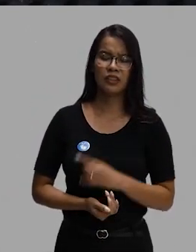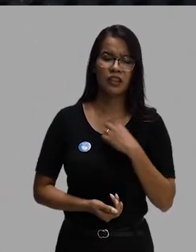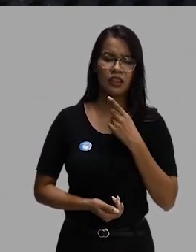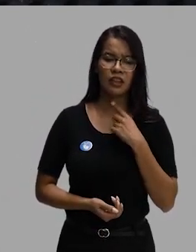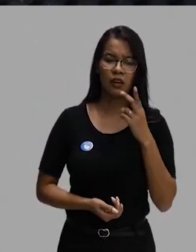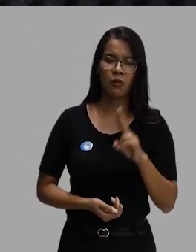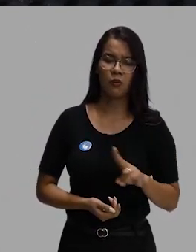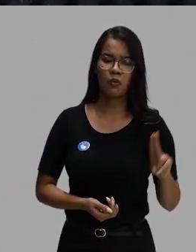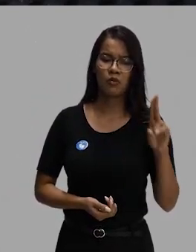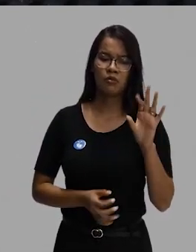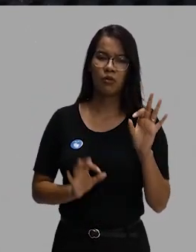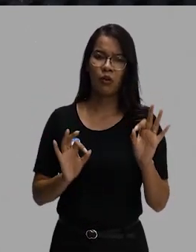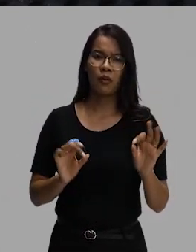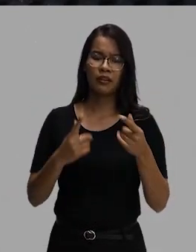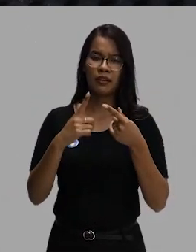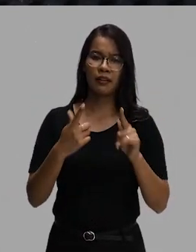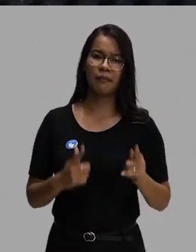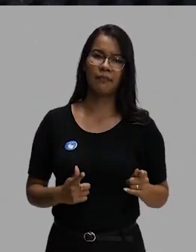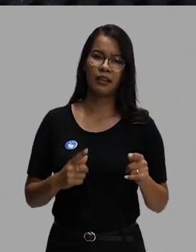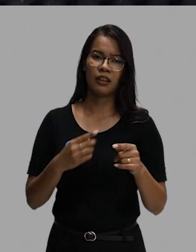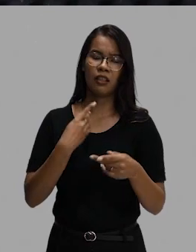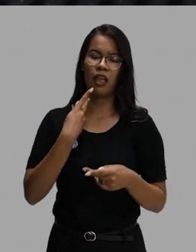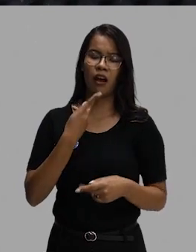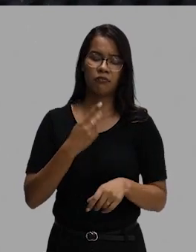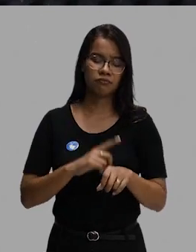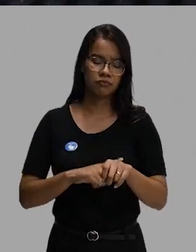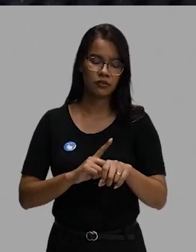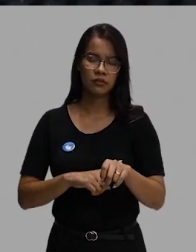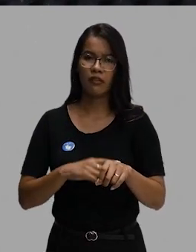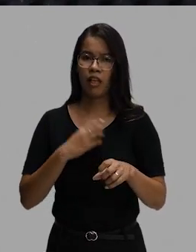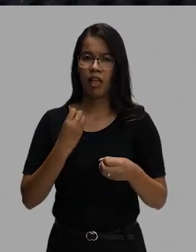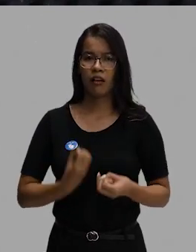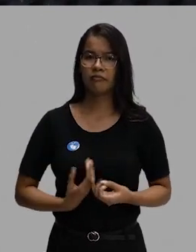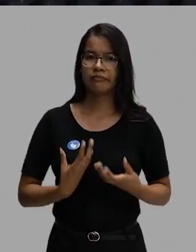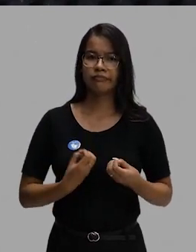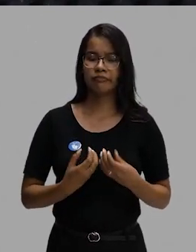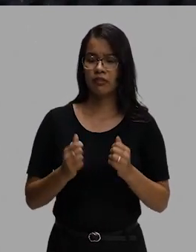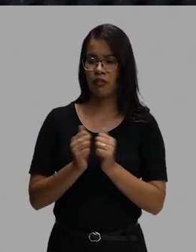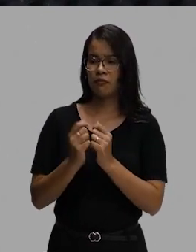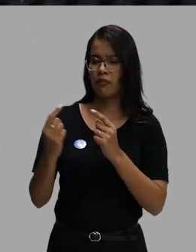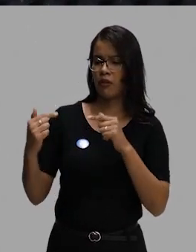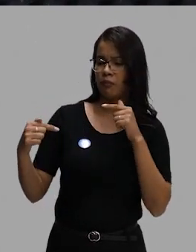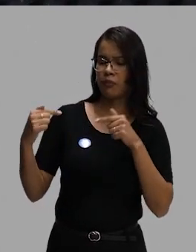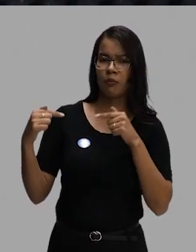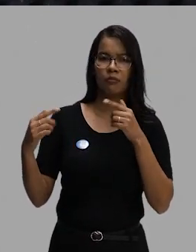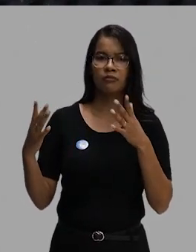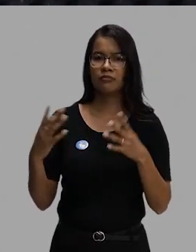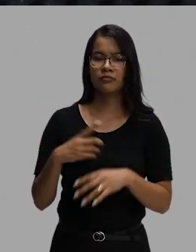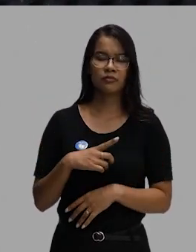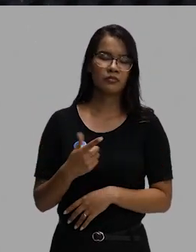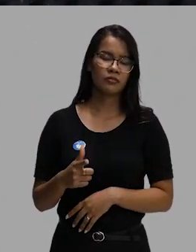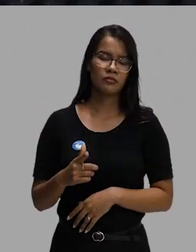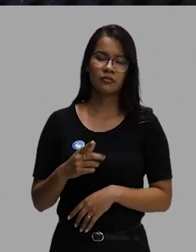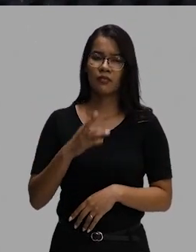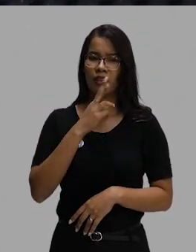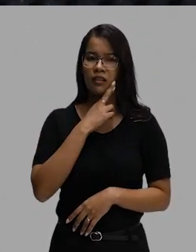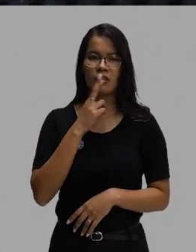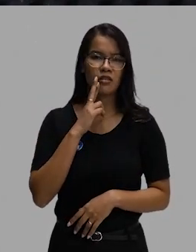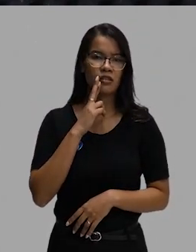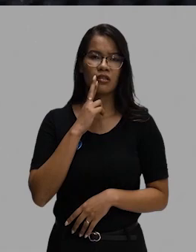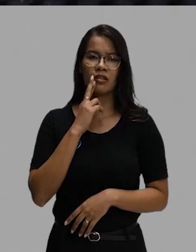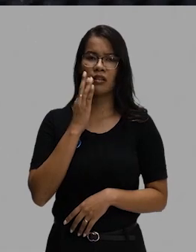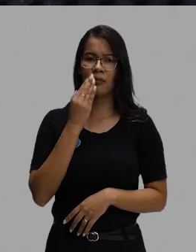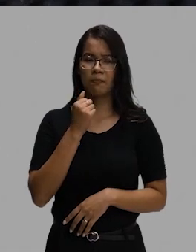ninguém usa corretamente a gramática na hora de se expressar com um com o outro, na padaria, no restaurante,